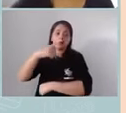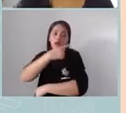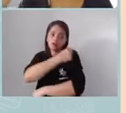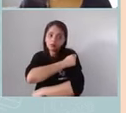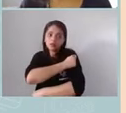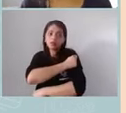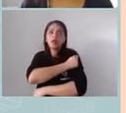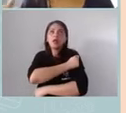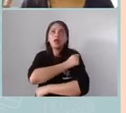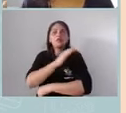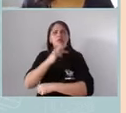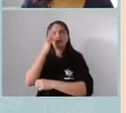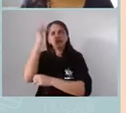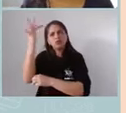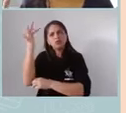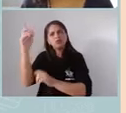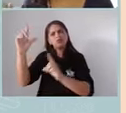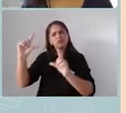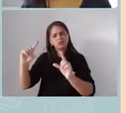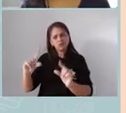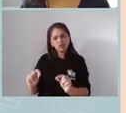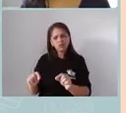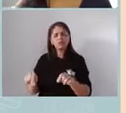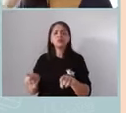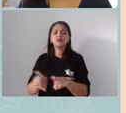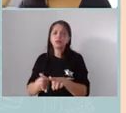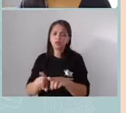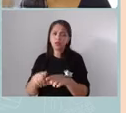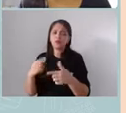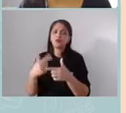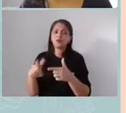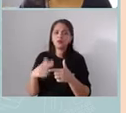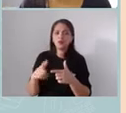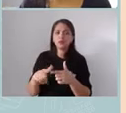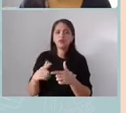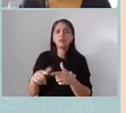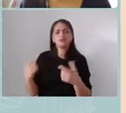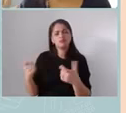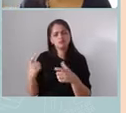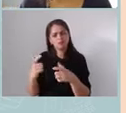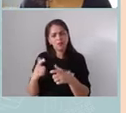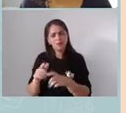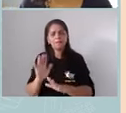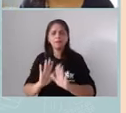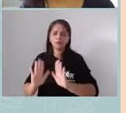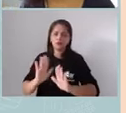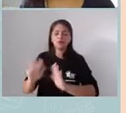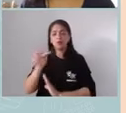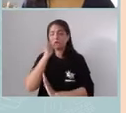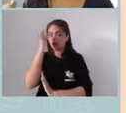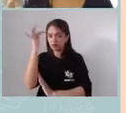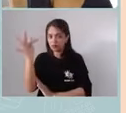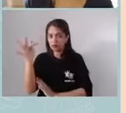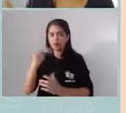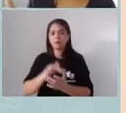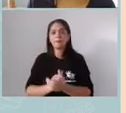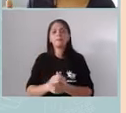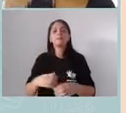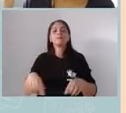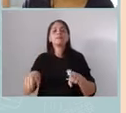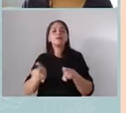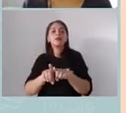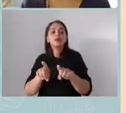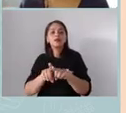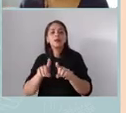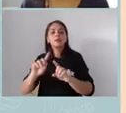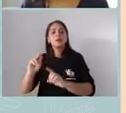uma redução grande, né, do número de casos, ou talvez até seja controlada essa doença, né, futuramente. A gente tem também